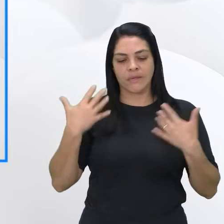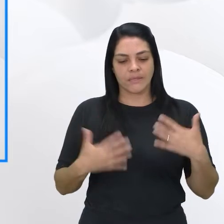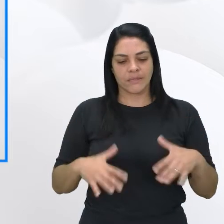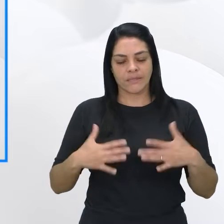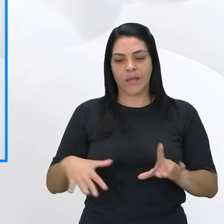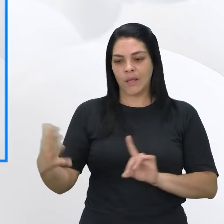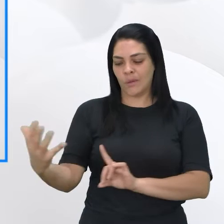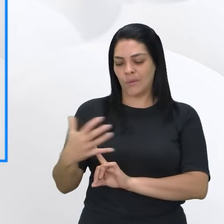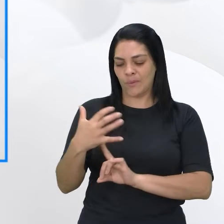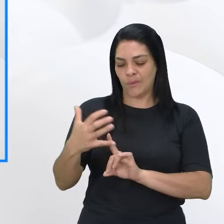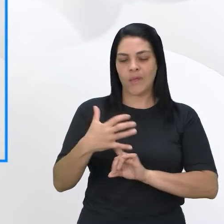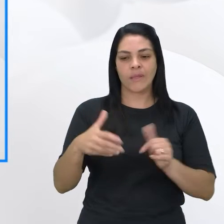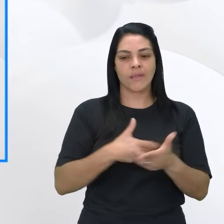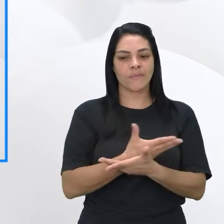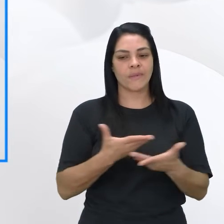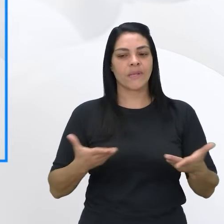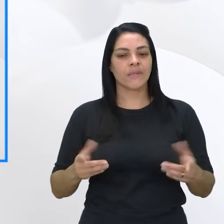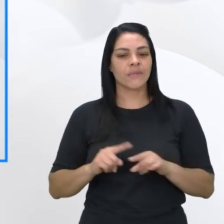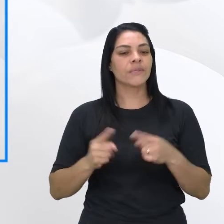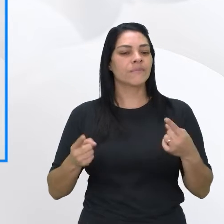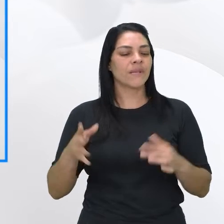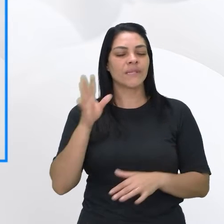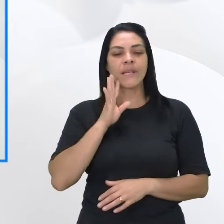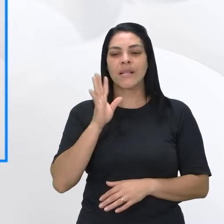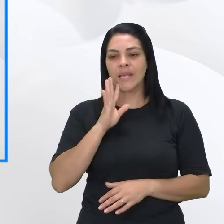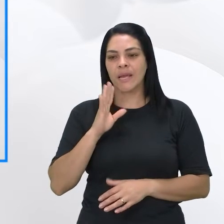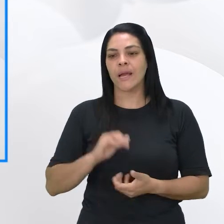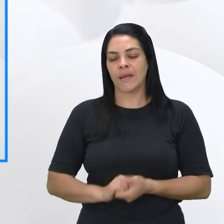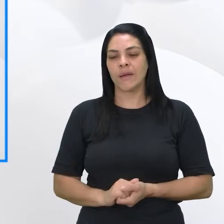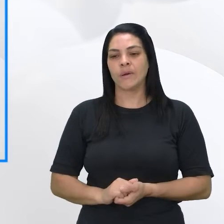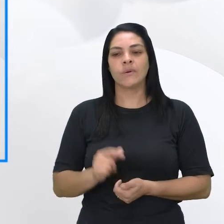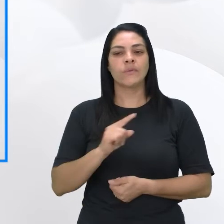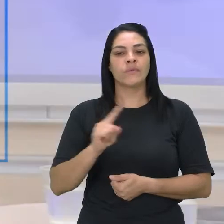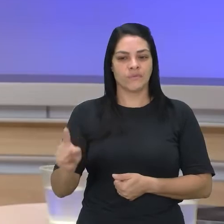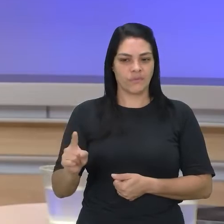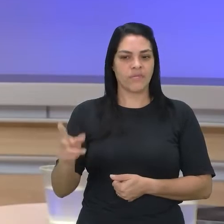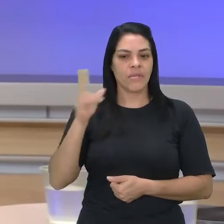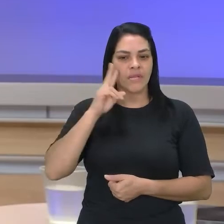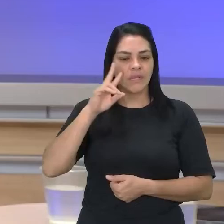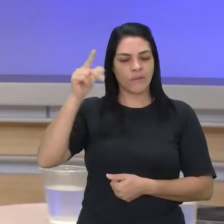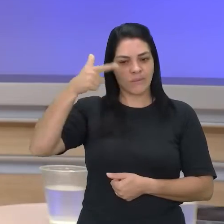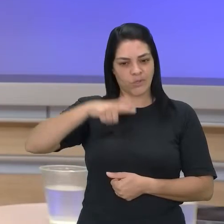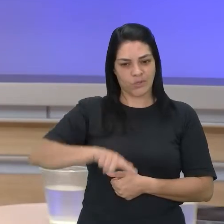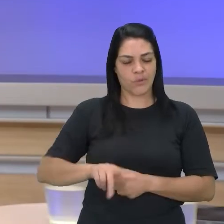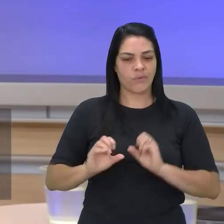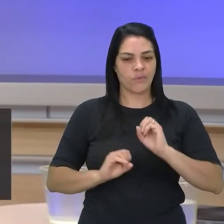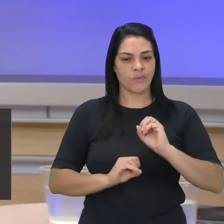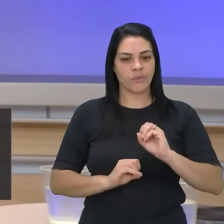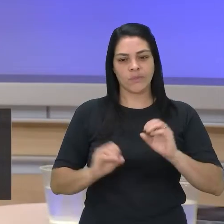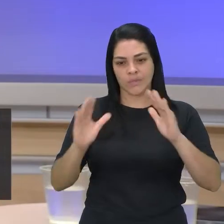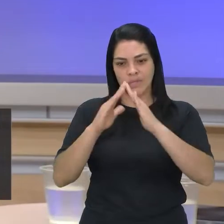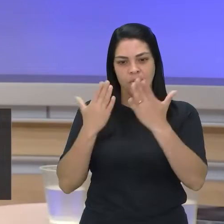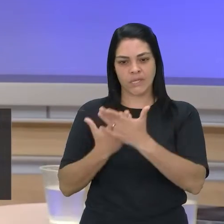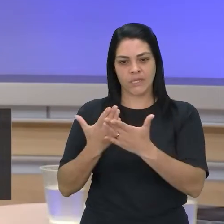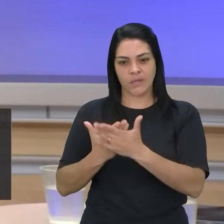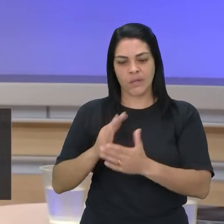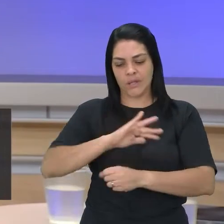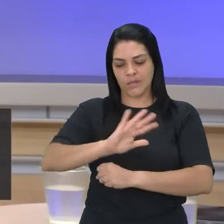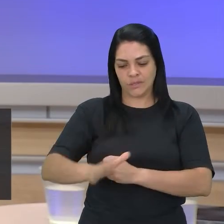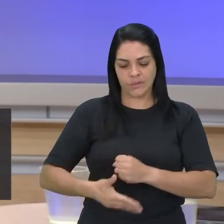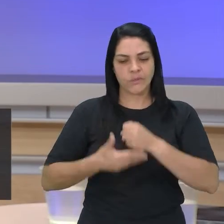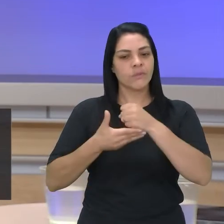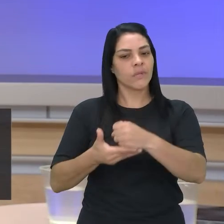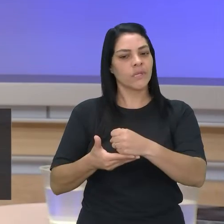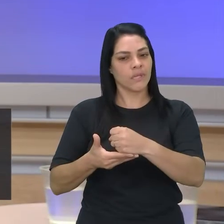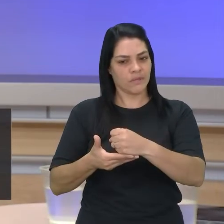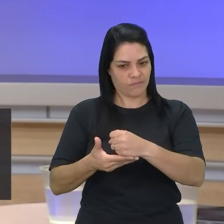né? E é muito bacana, Andréia, você resgatar essa ideia da educação, da escola sustentável